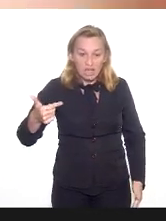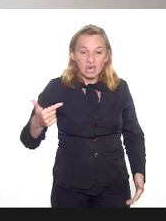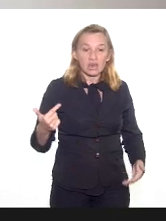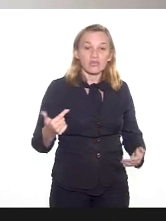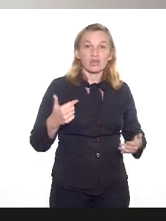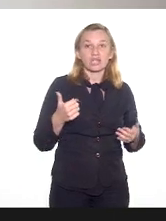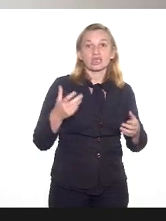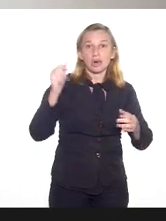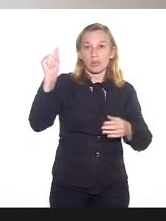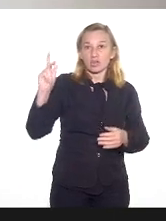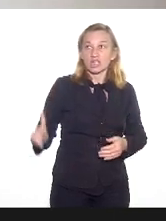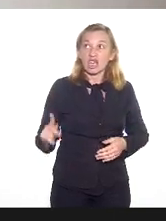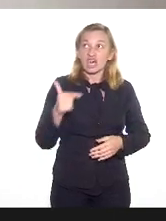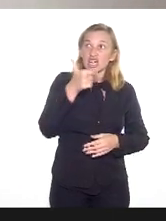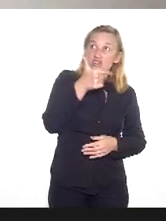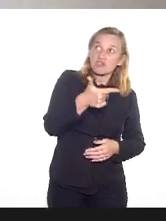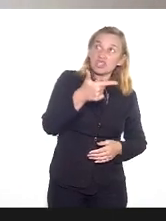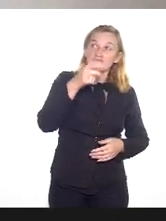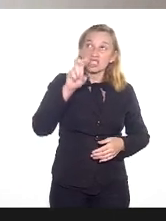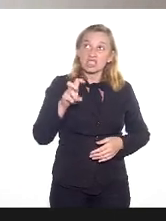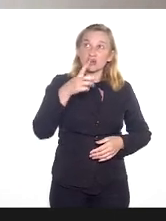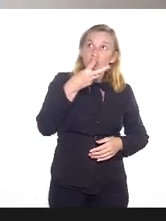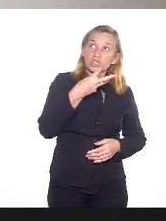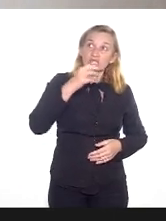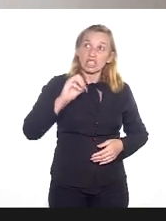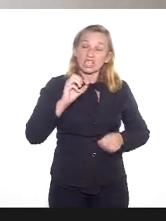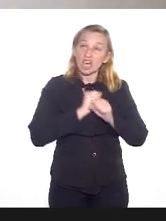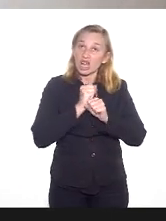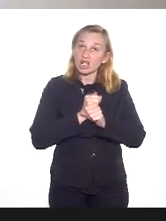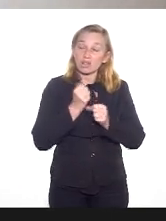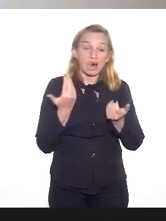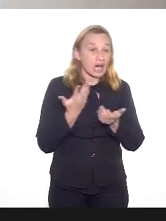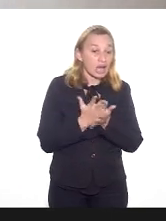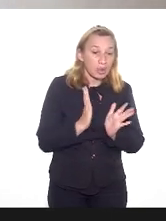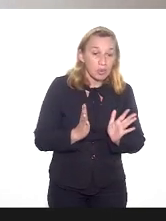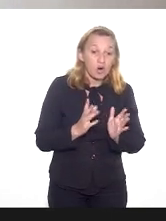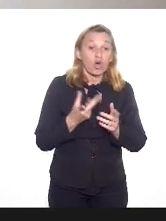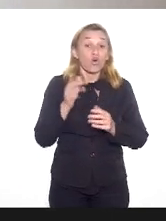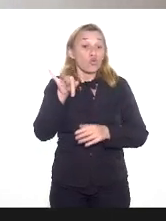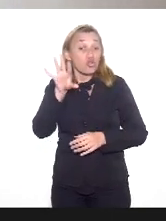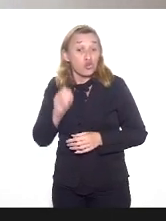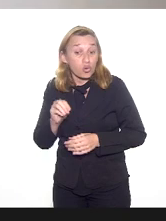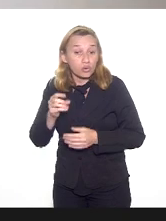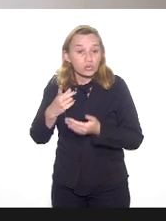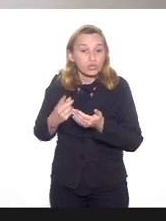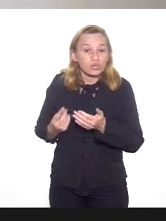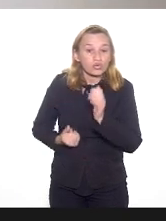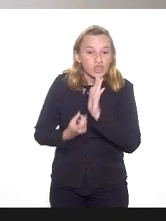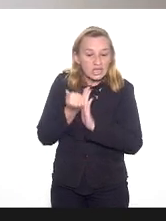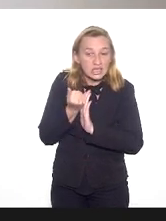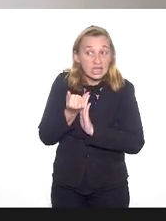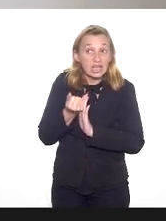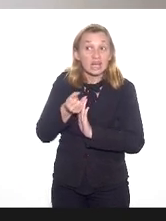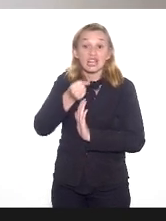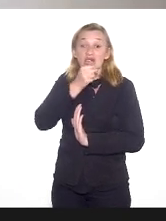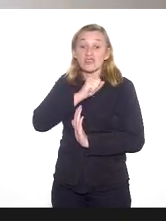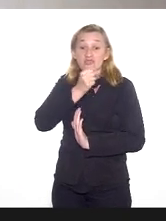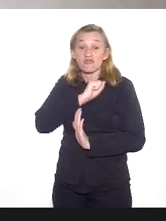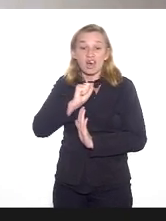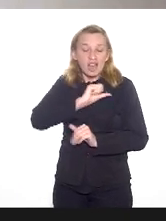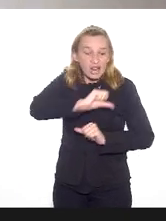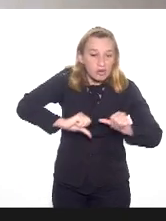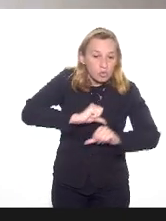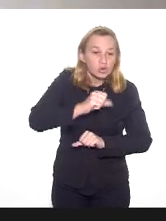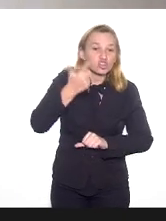25, 30 anos, deixa de existir. Então, o fundo financeiro, aquele fundo antigo, mais uma vez ele muda